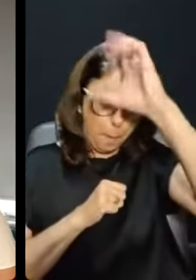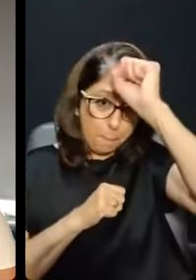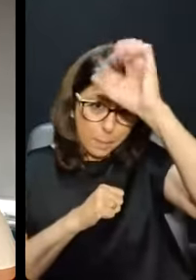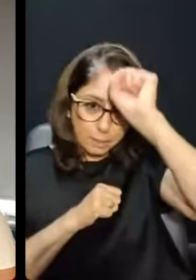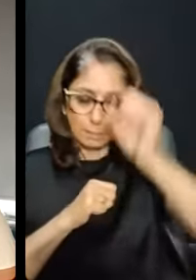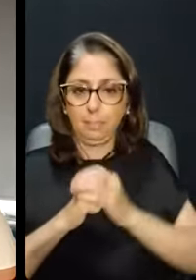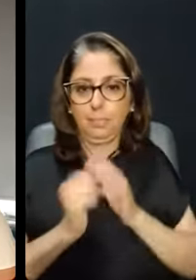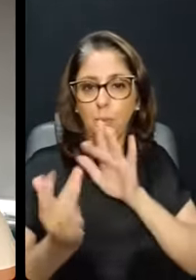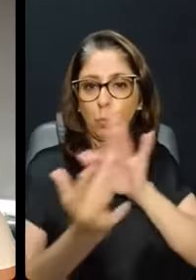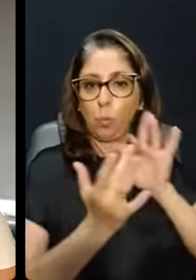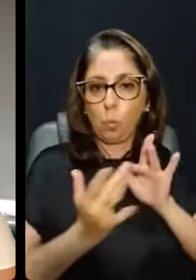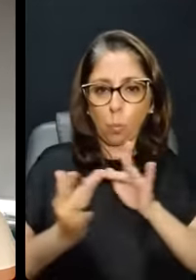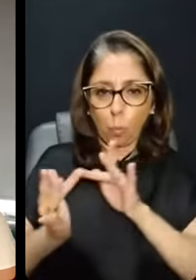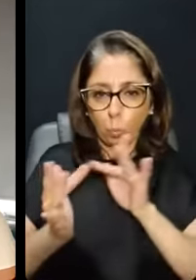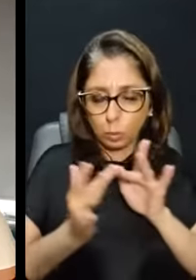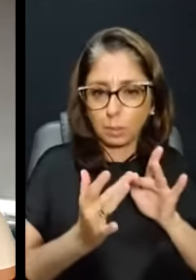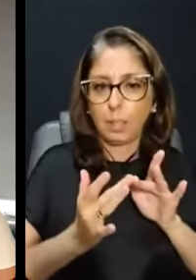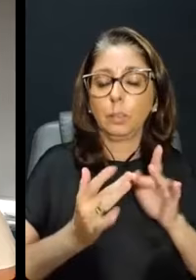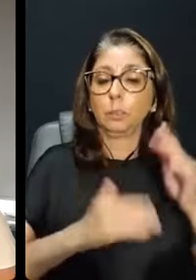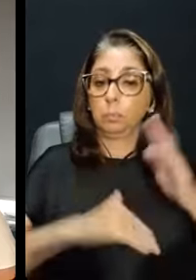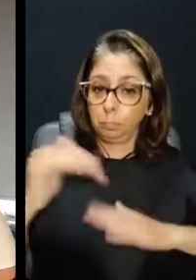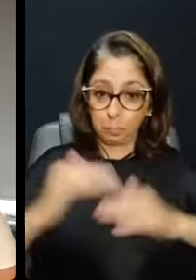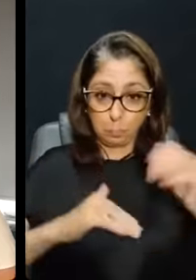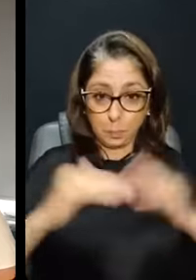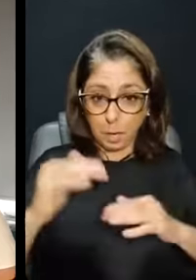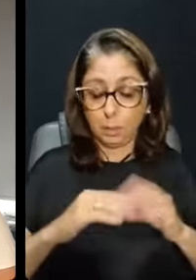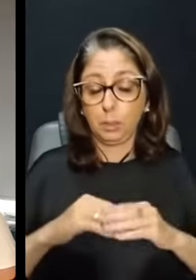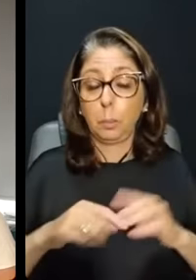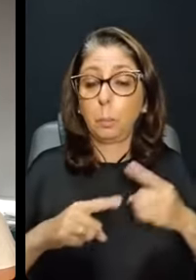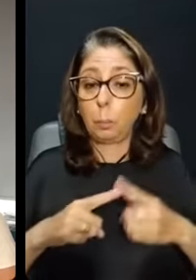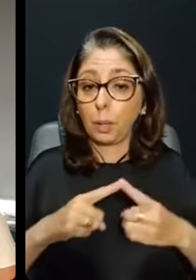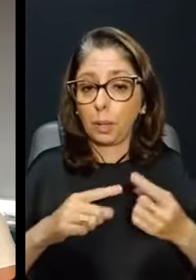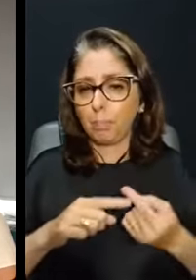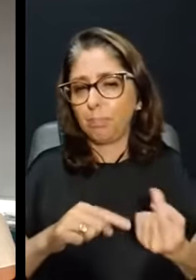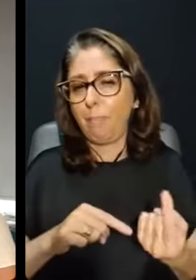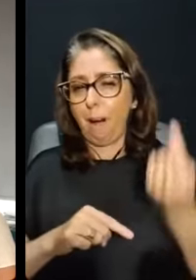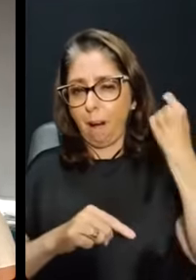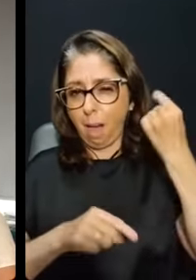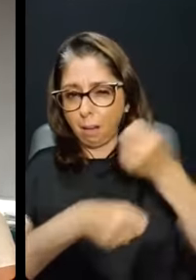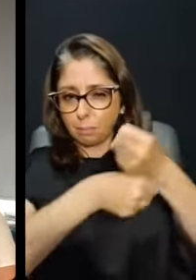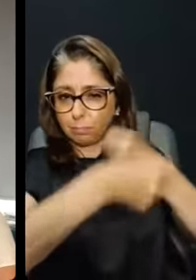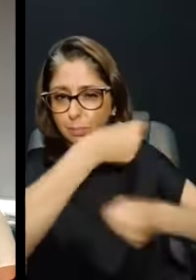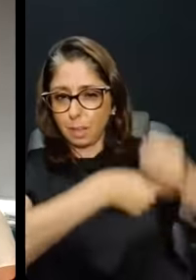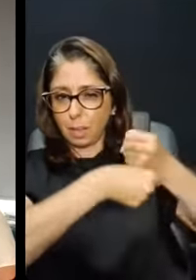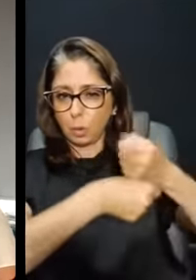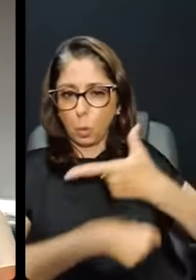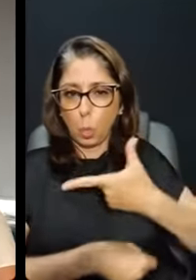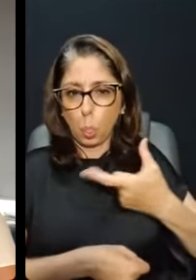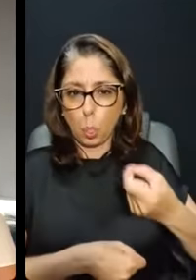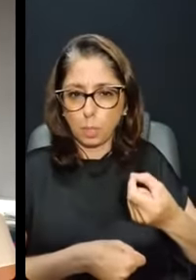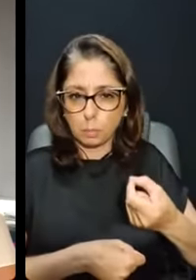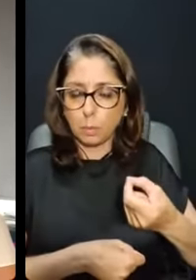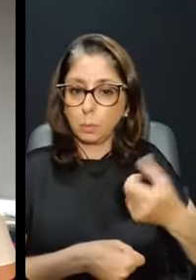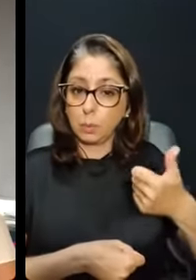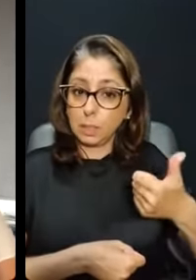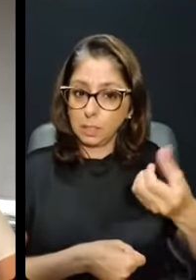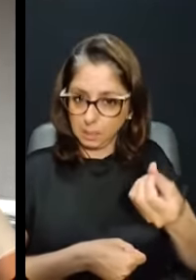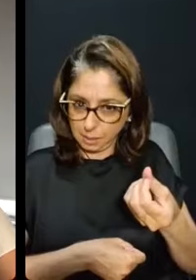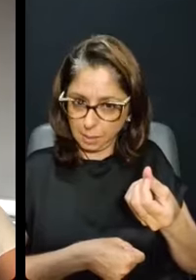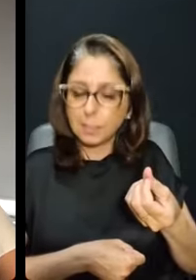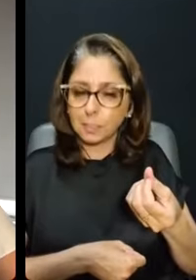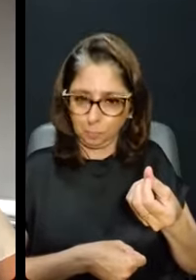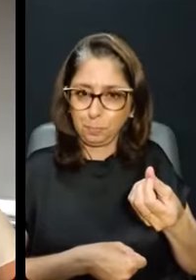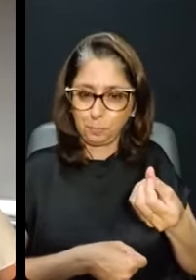Isso foi um trabalho que eu aprendi muito na época dos jogos, porque a gente levou muito essa experimentação e essa